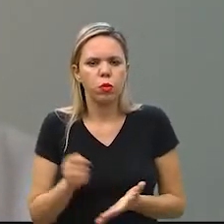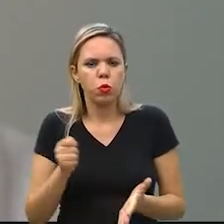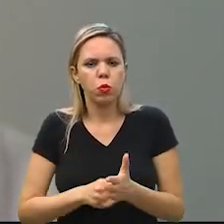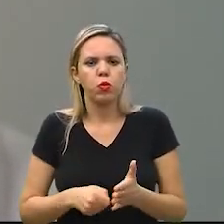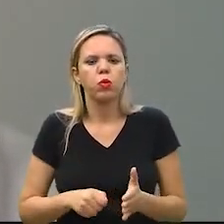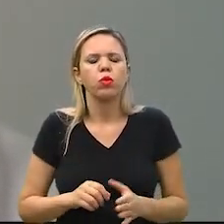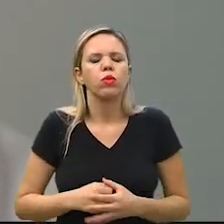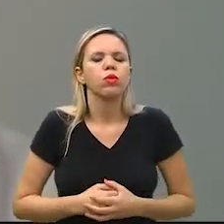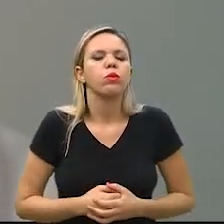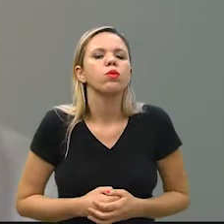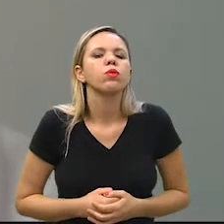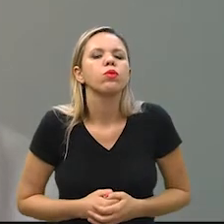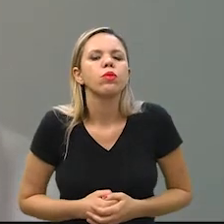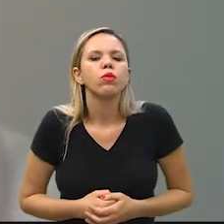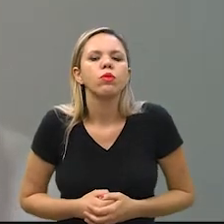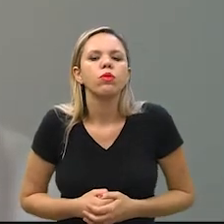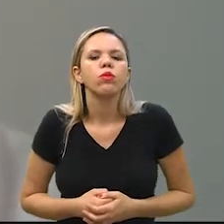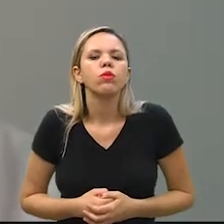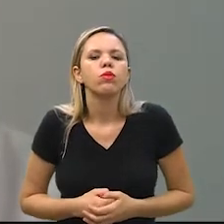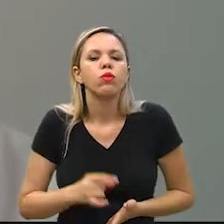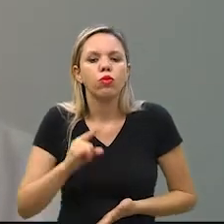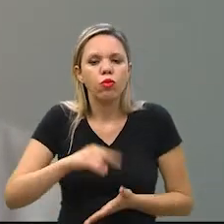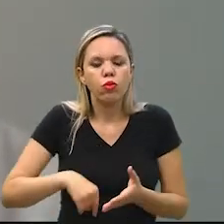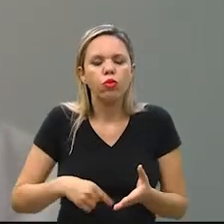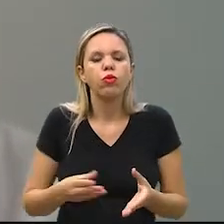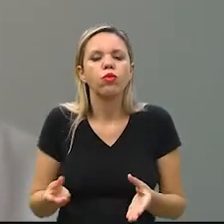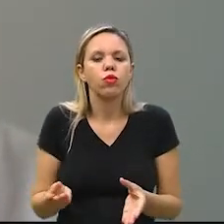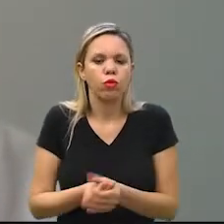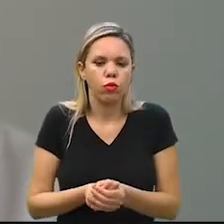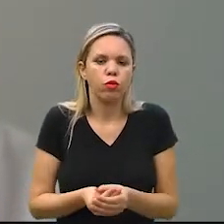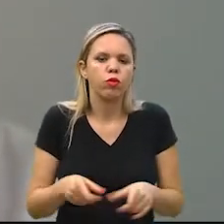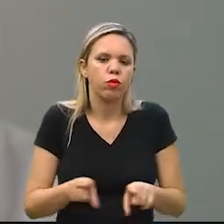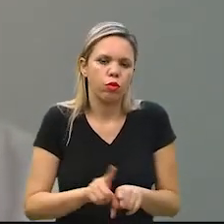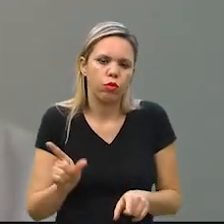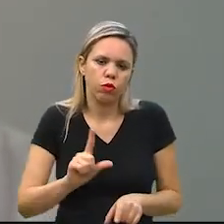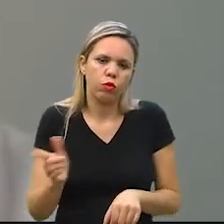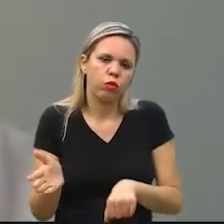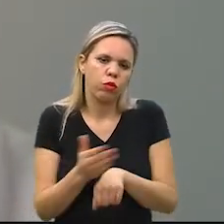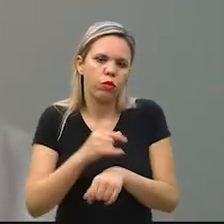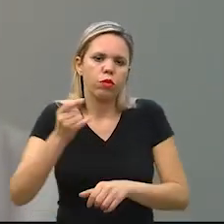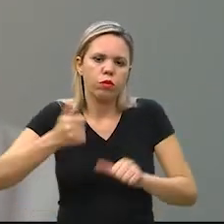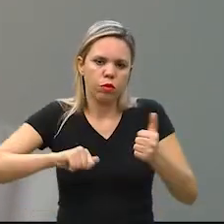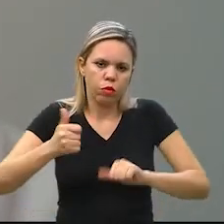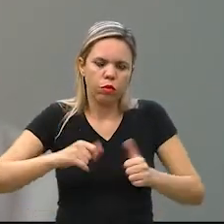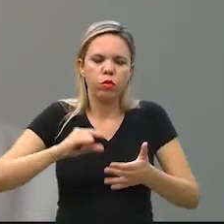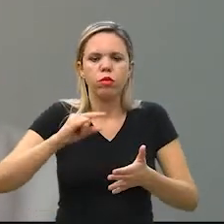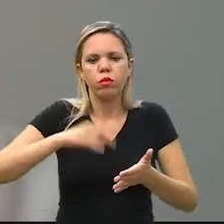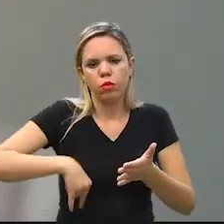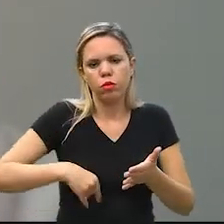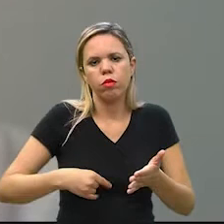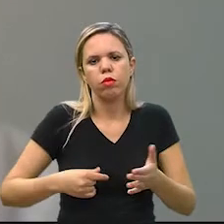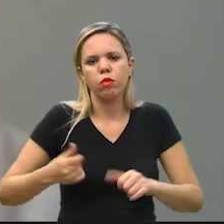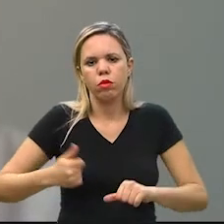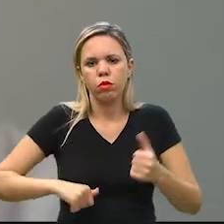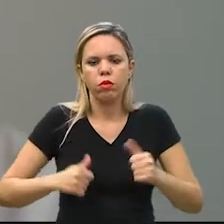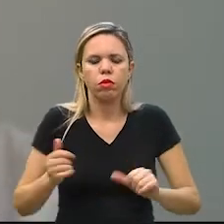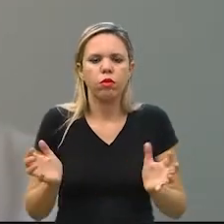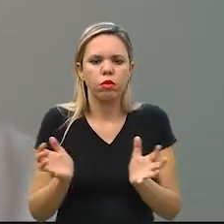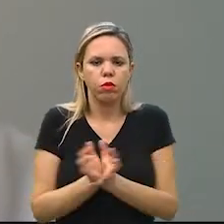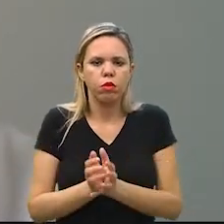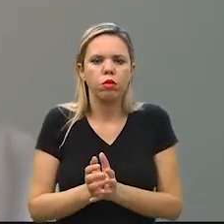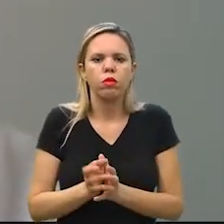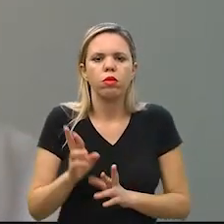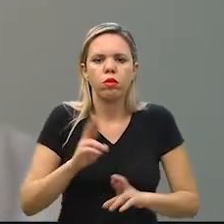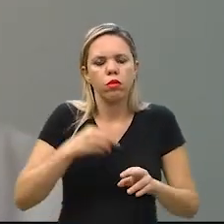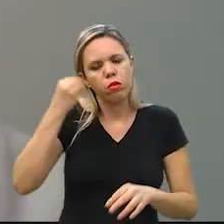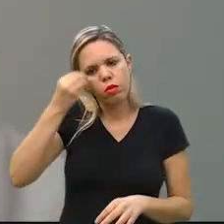todos os anexos, e, lógico que, evidente, antes, esses documentos ele passam pelos